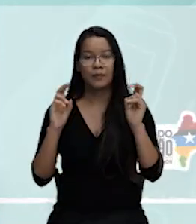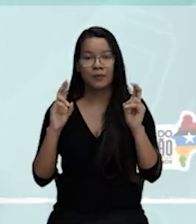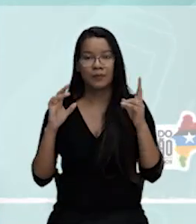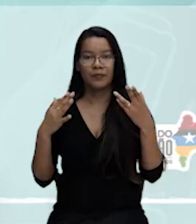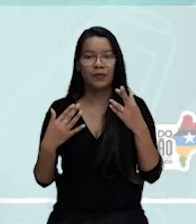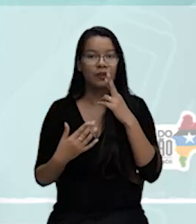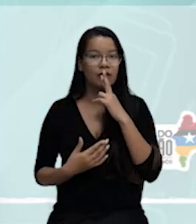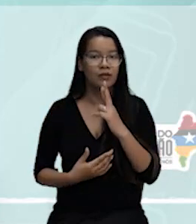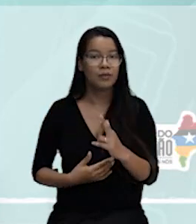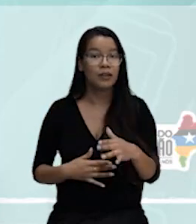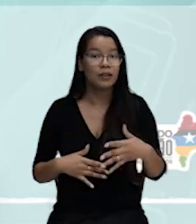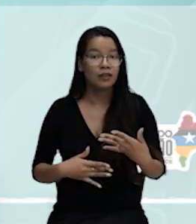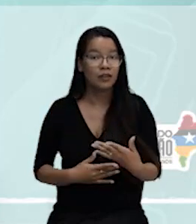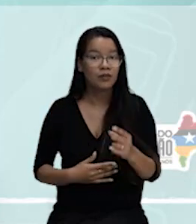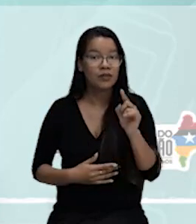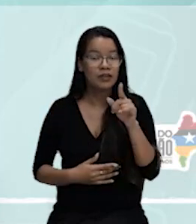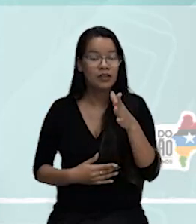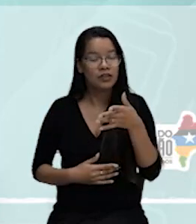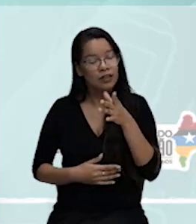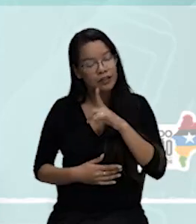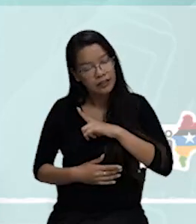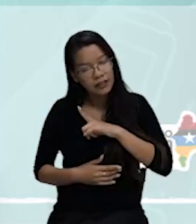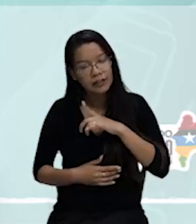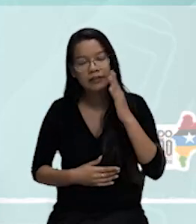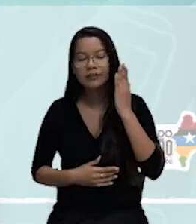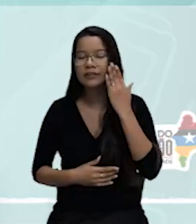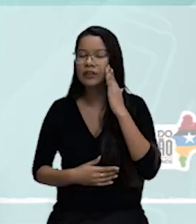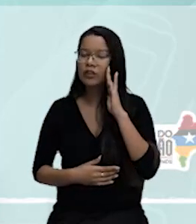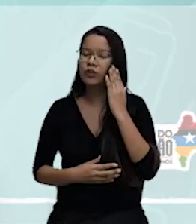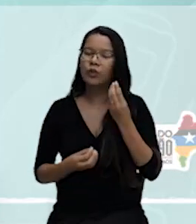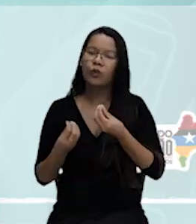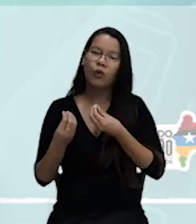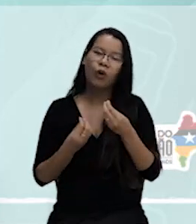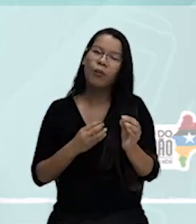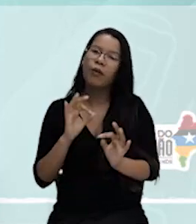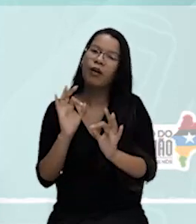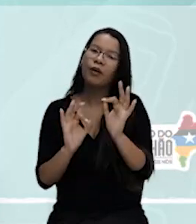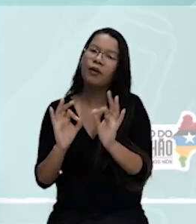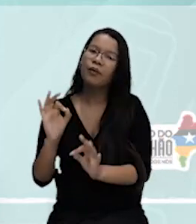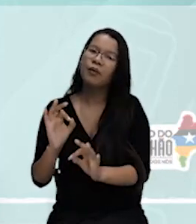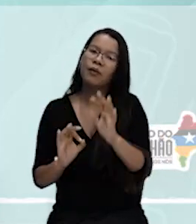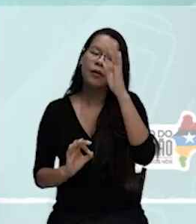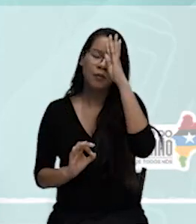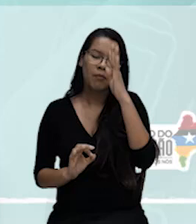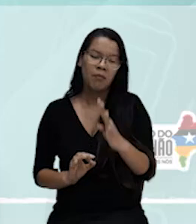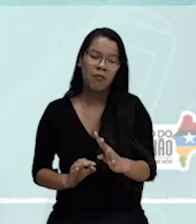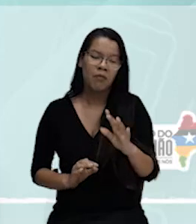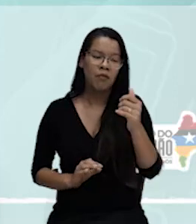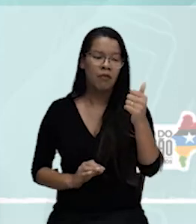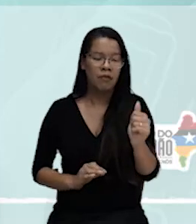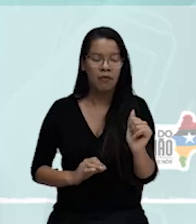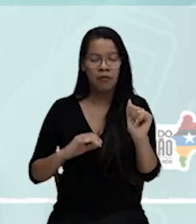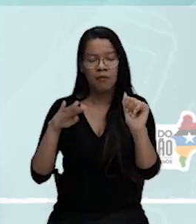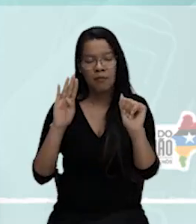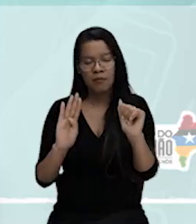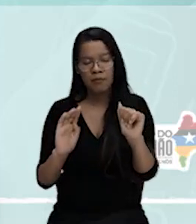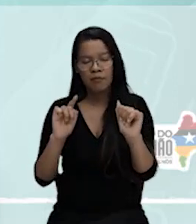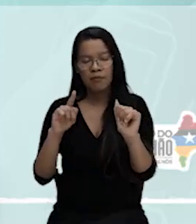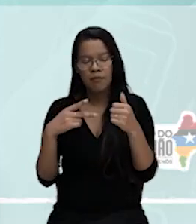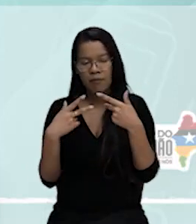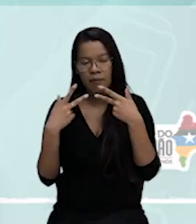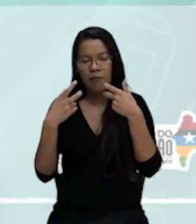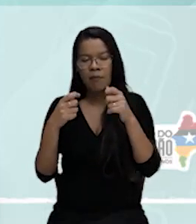Então, você já está entendendo como é o esquema de resolução, tá? pela letra A e letra B, você percebeu que